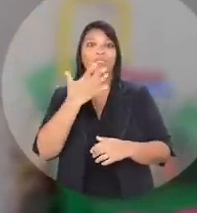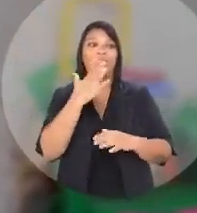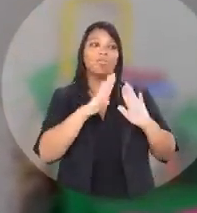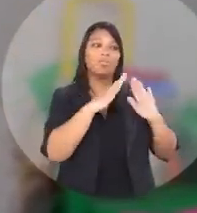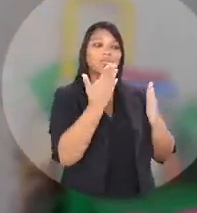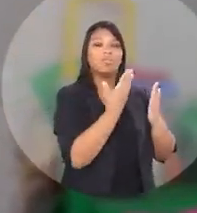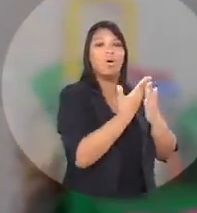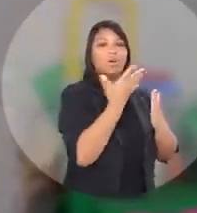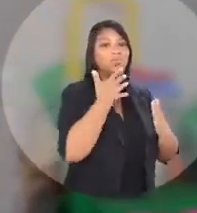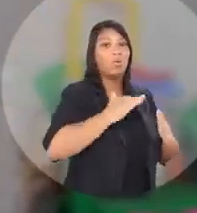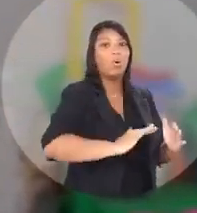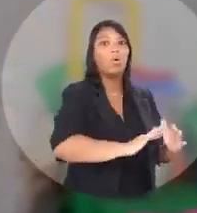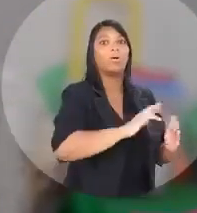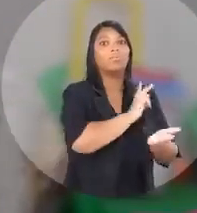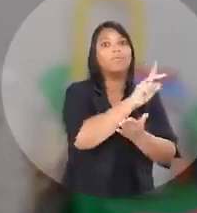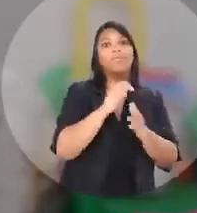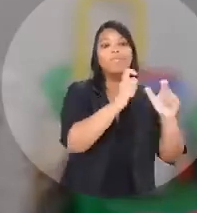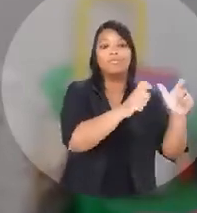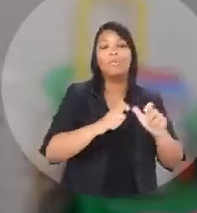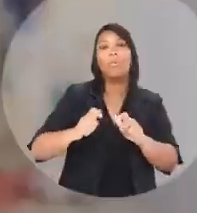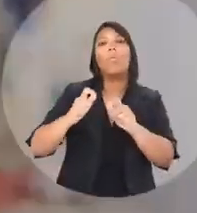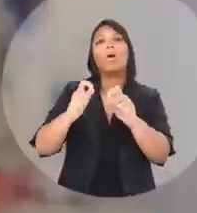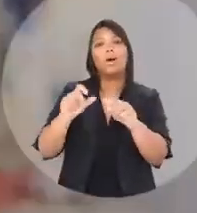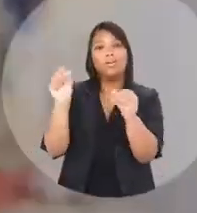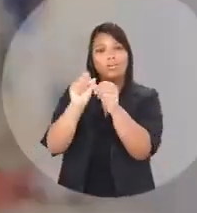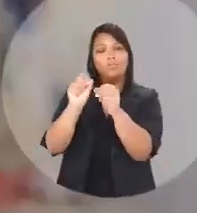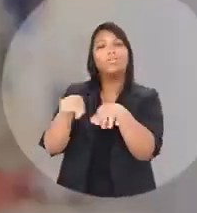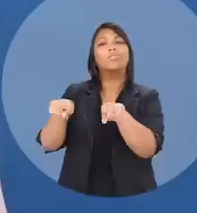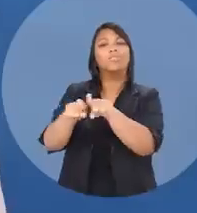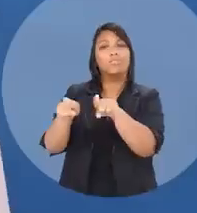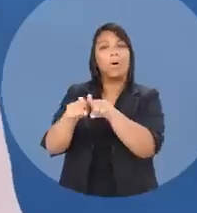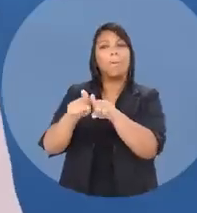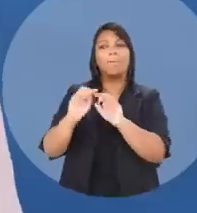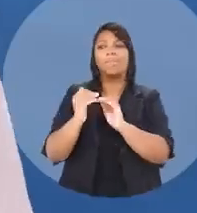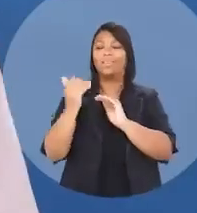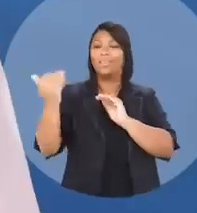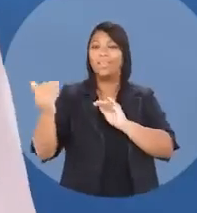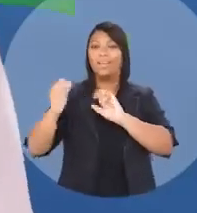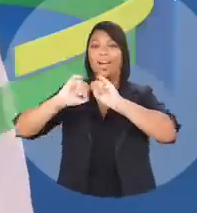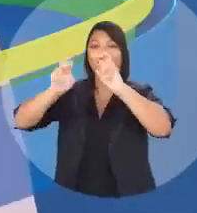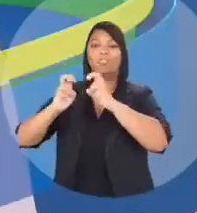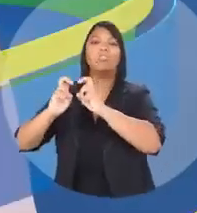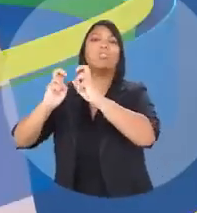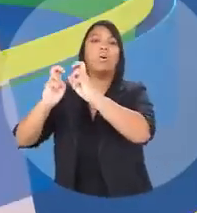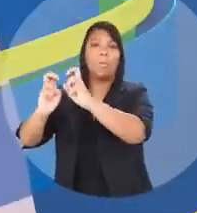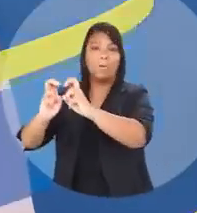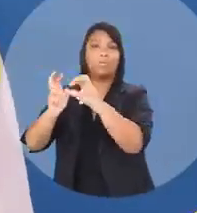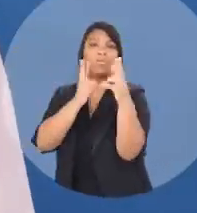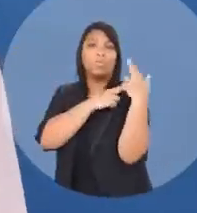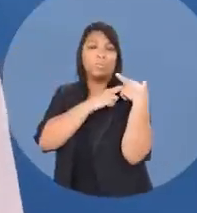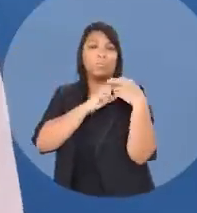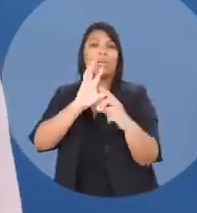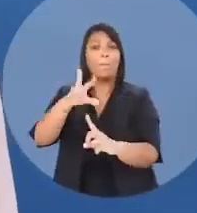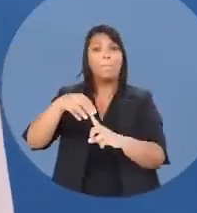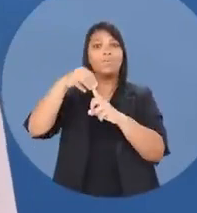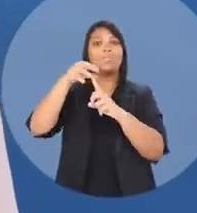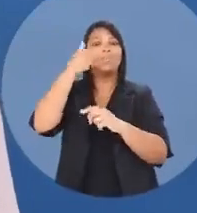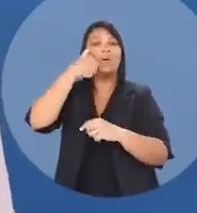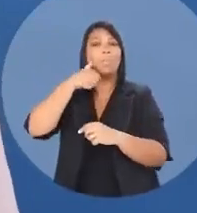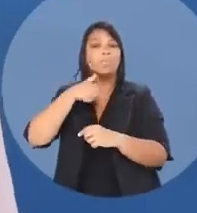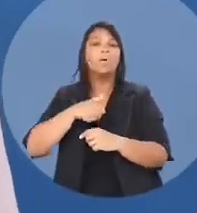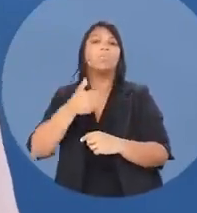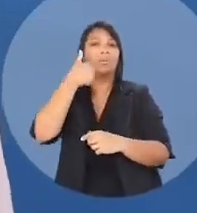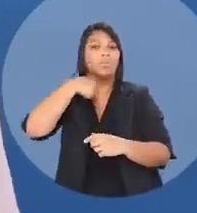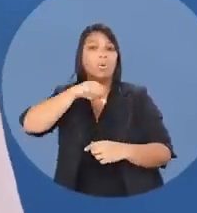essa creche, como eu vi que tem várias outras por aí espalhadas. Que ele fez também, né? Do lado de cá, quando assumimos em Jaboatão, priorizamos as